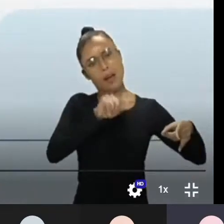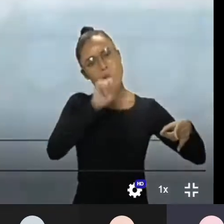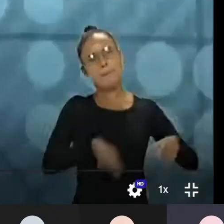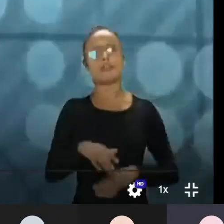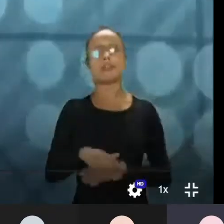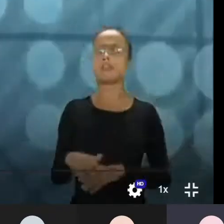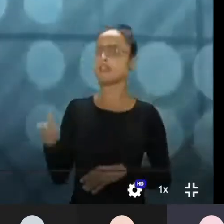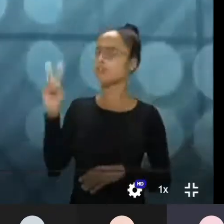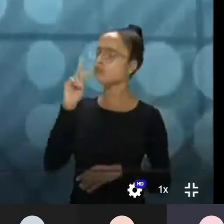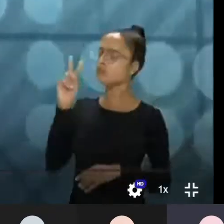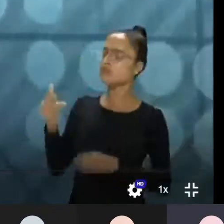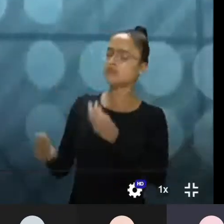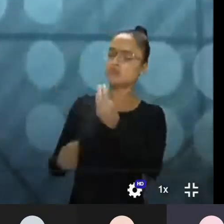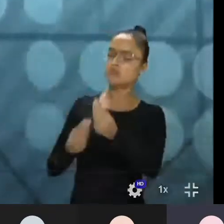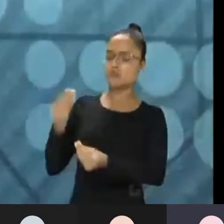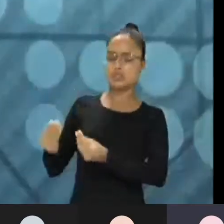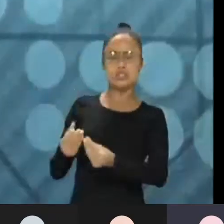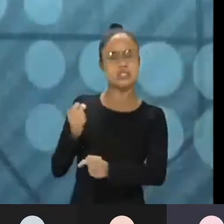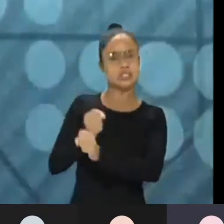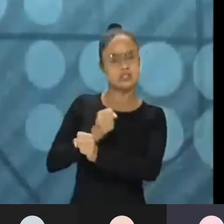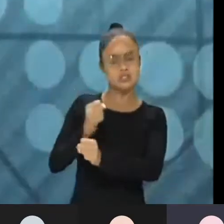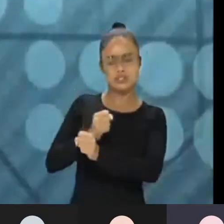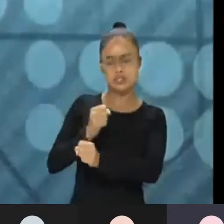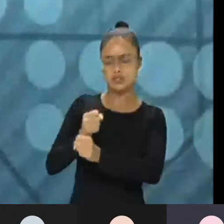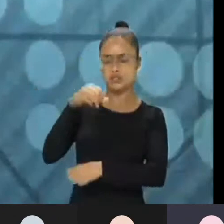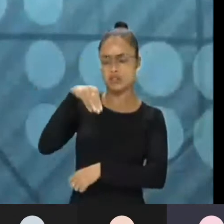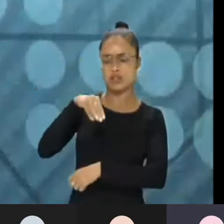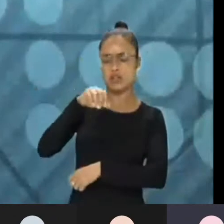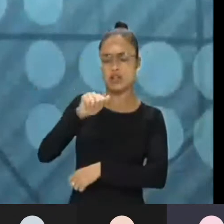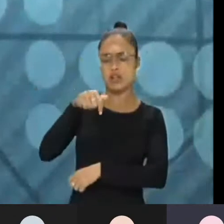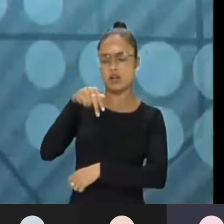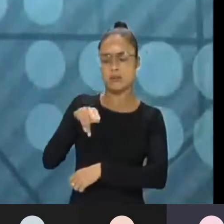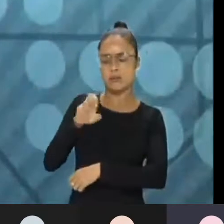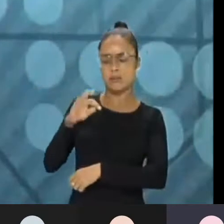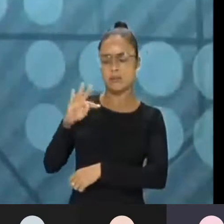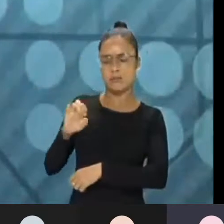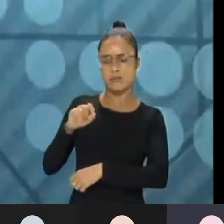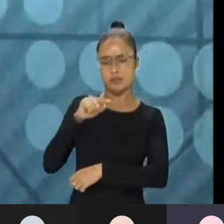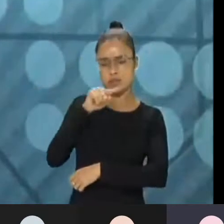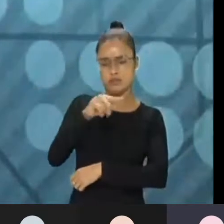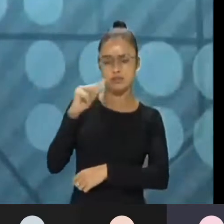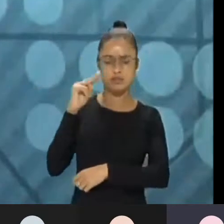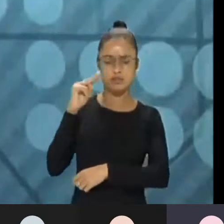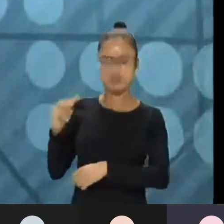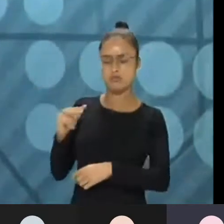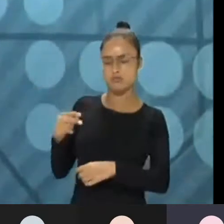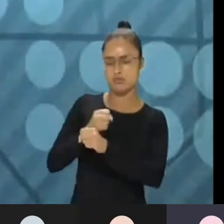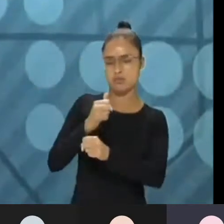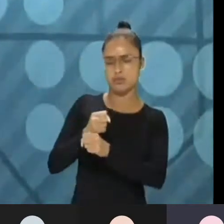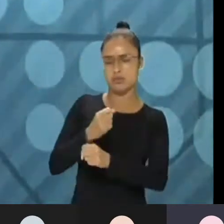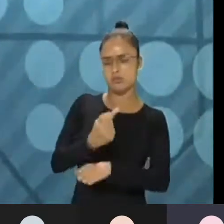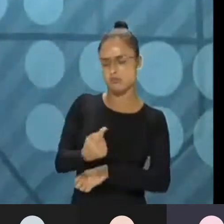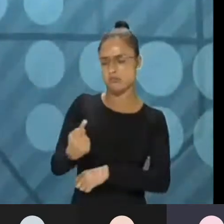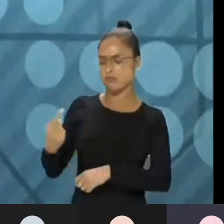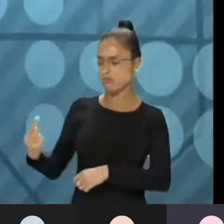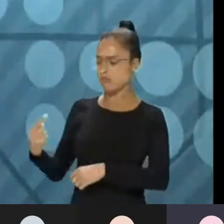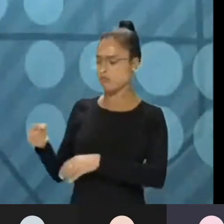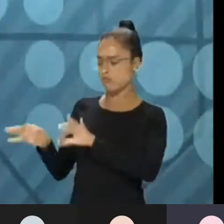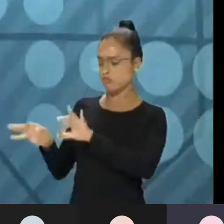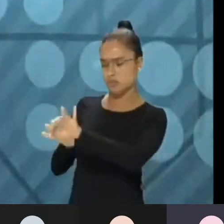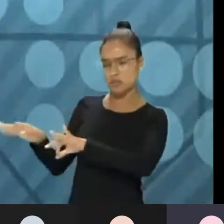uma maquete palpável por meio da representação com a realidade aumentada, eu também vou